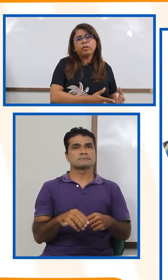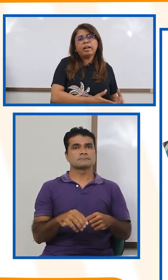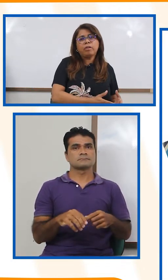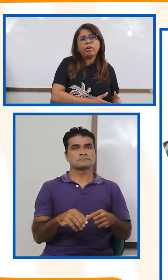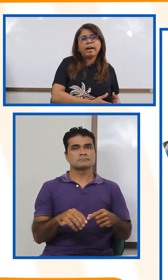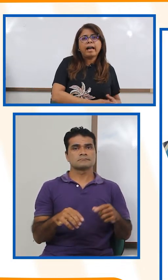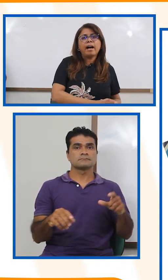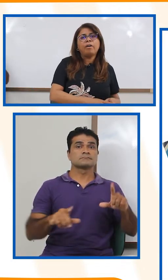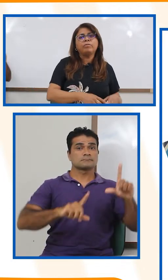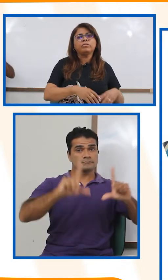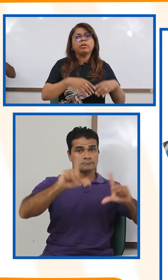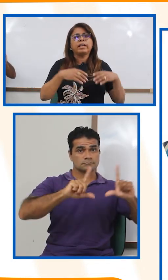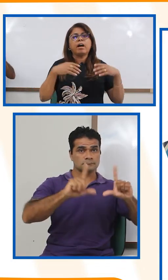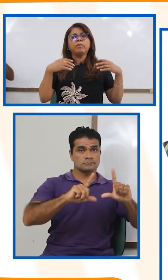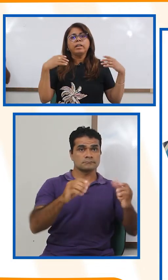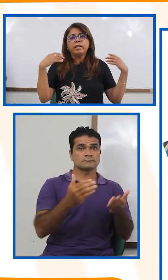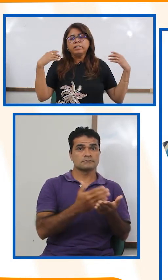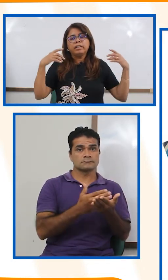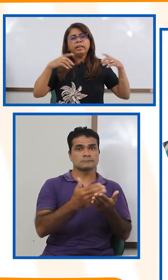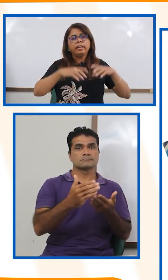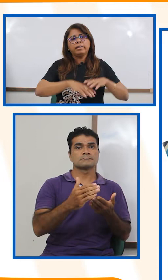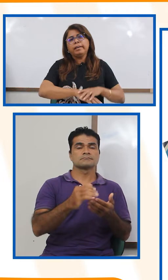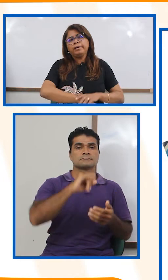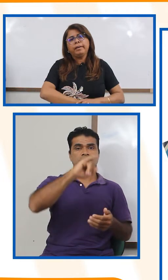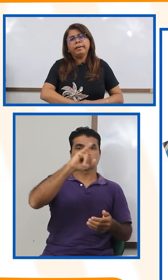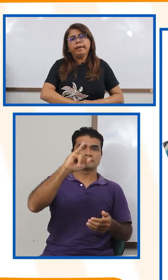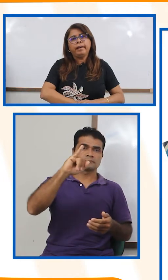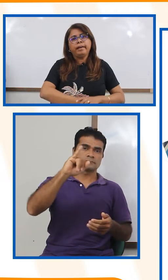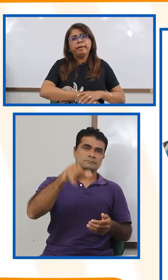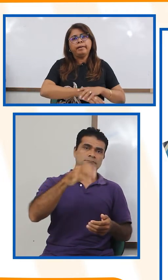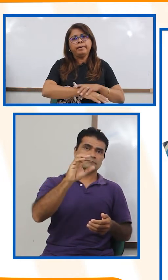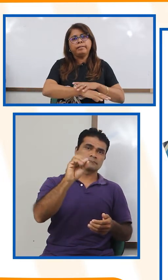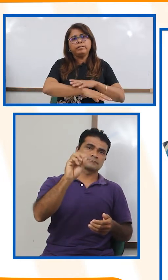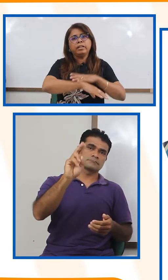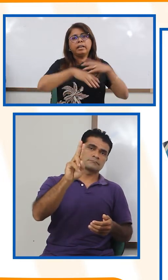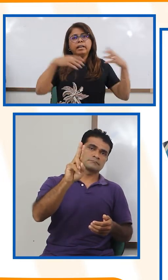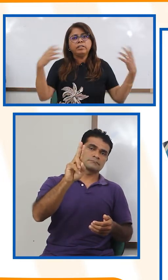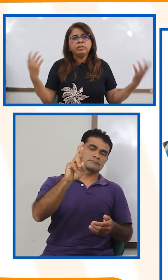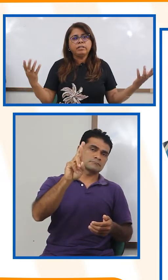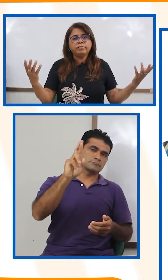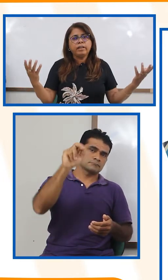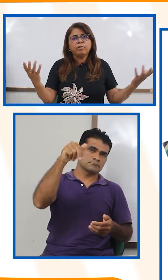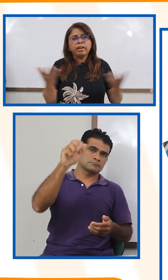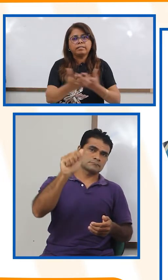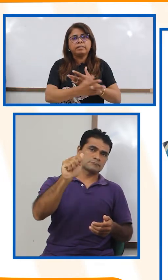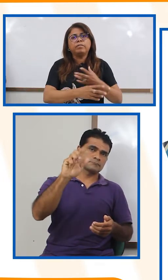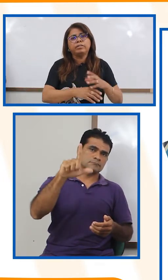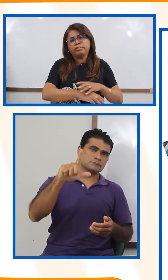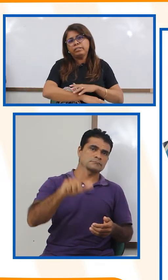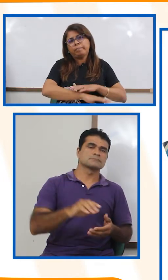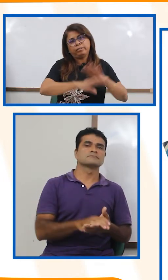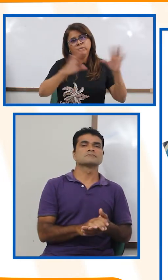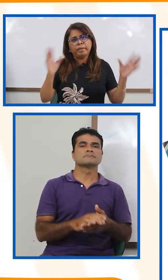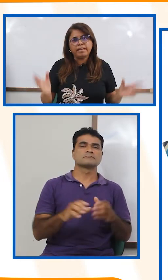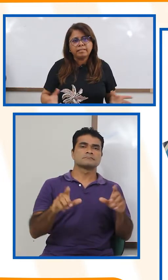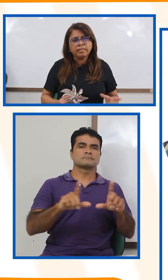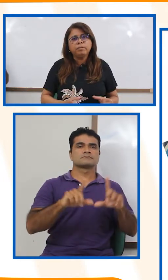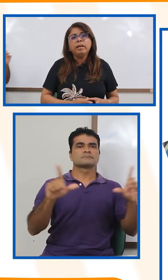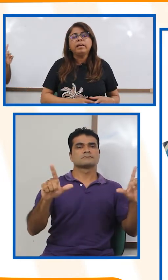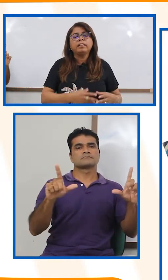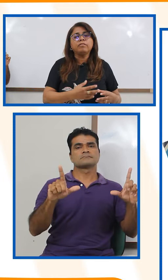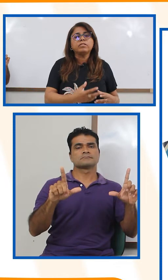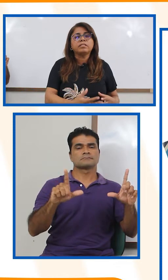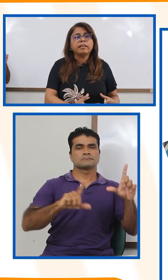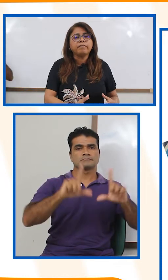Pode ser um jornal local, um jornal que é de grande veiculação, ou seja, para todo o